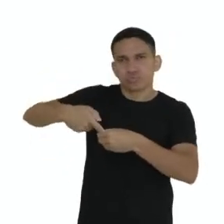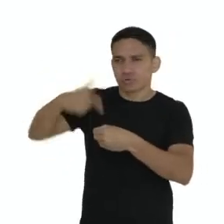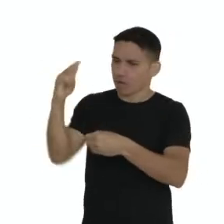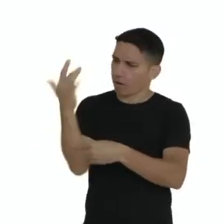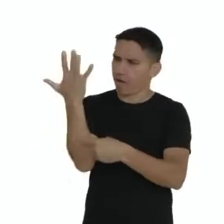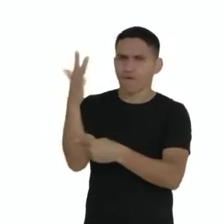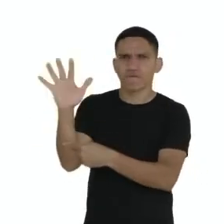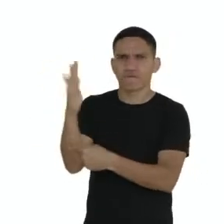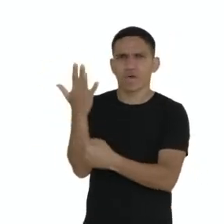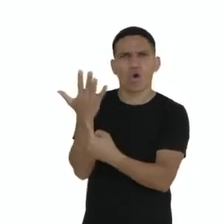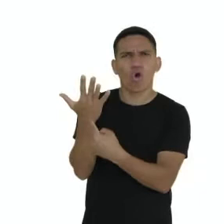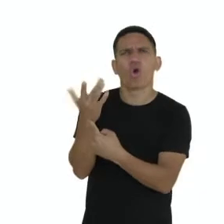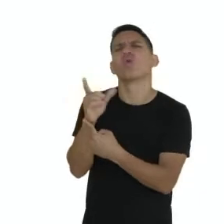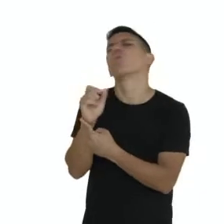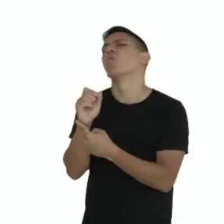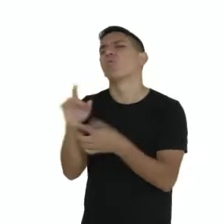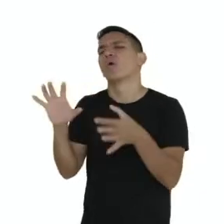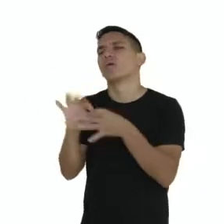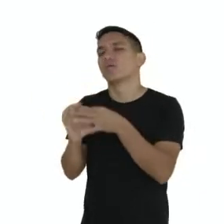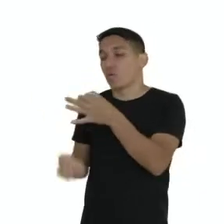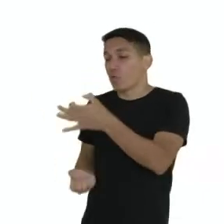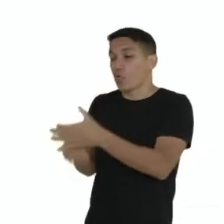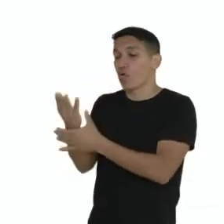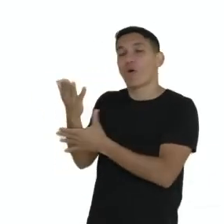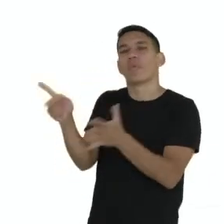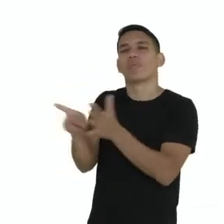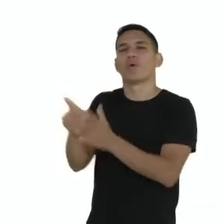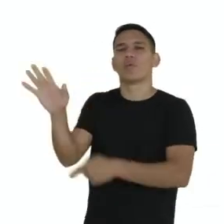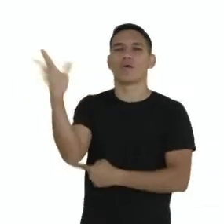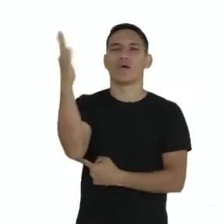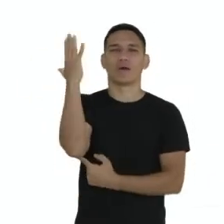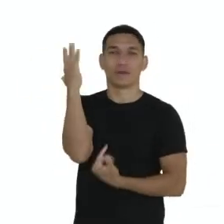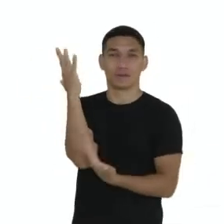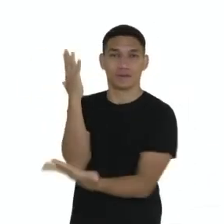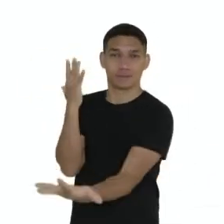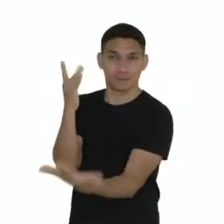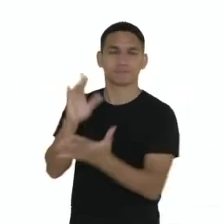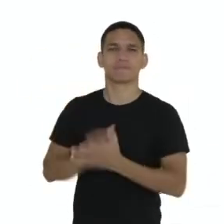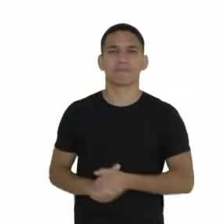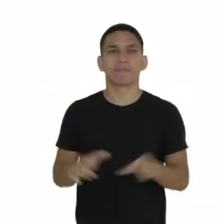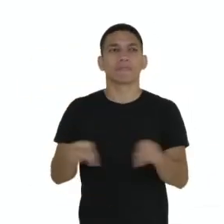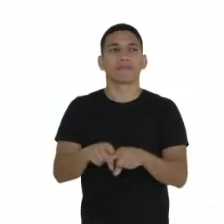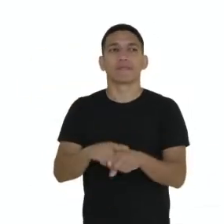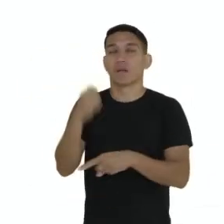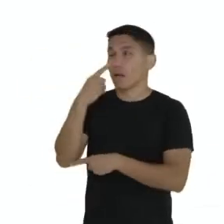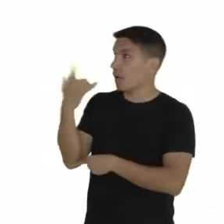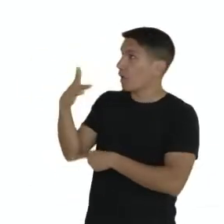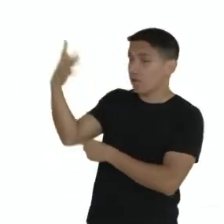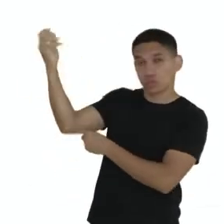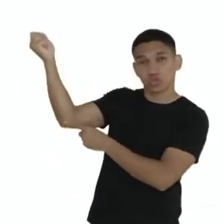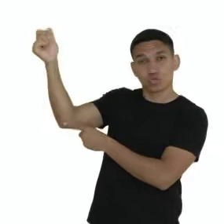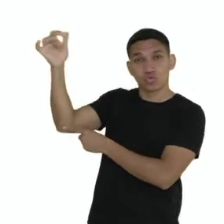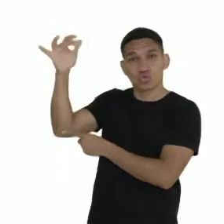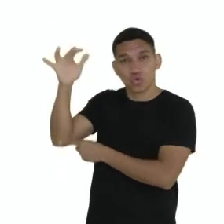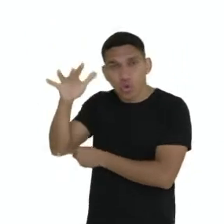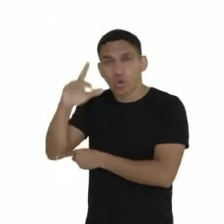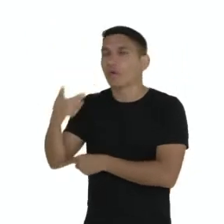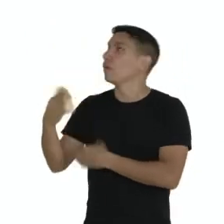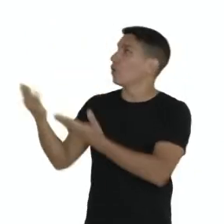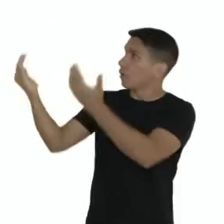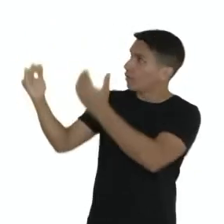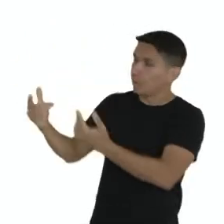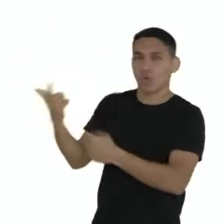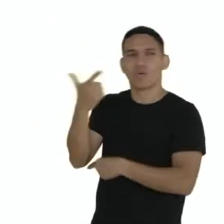alguma energia de origem vegetal. Aqui você tem a energia solar, aqui você tem